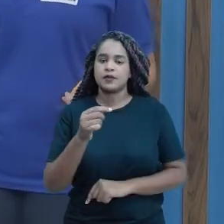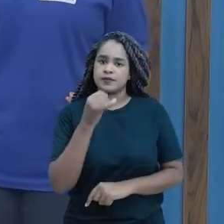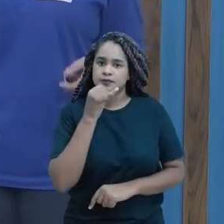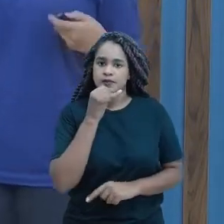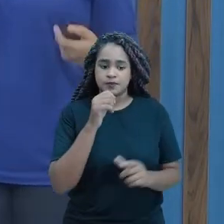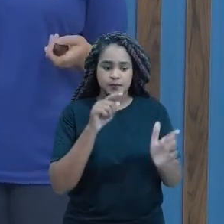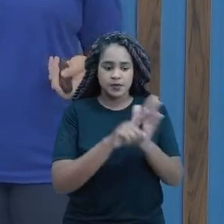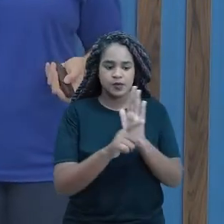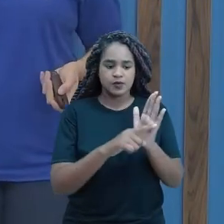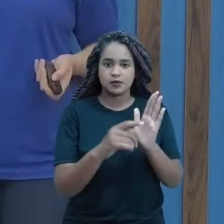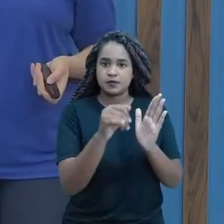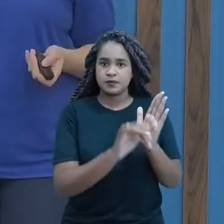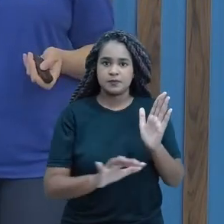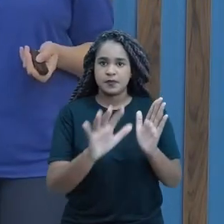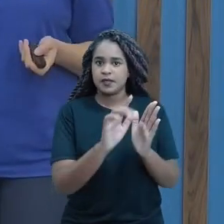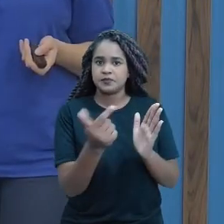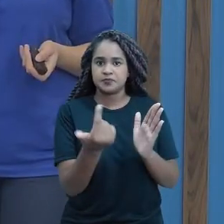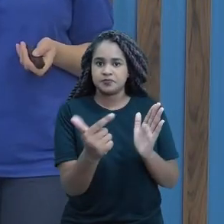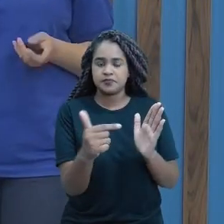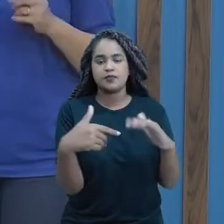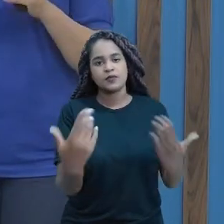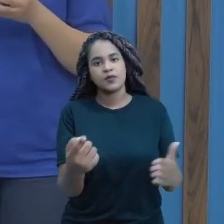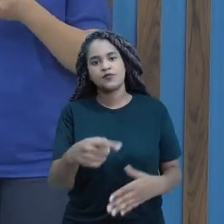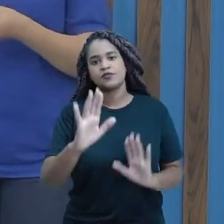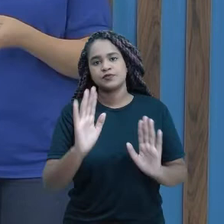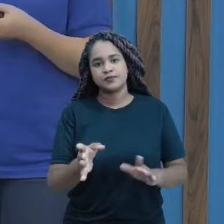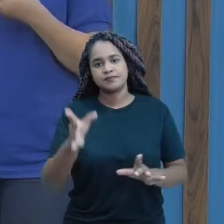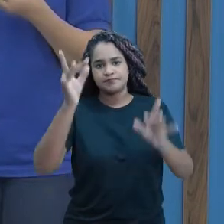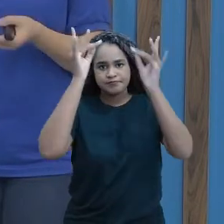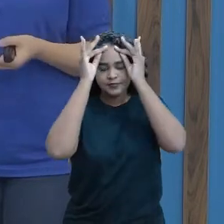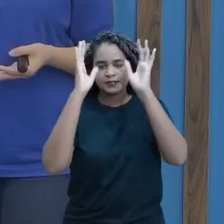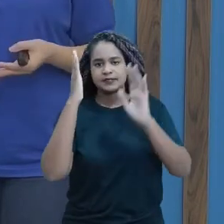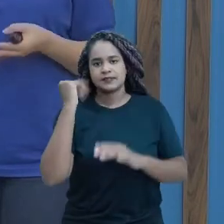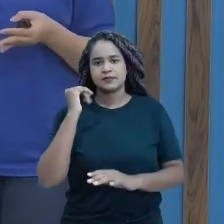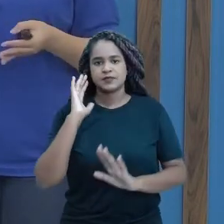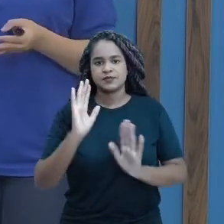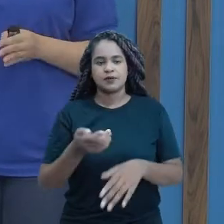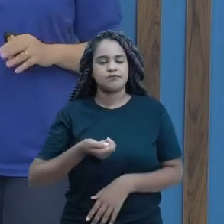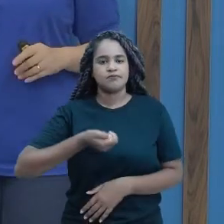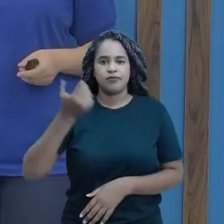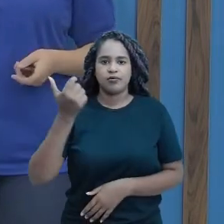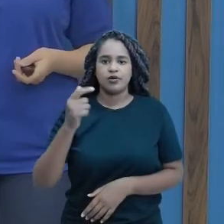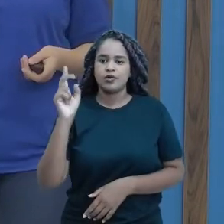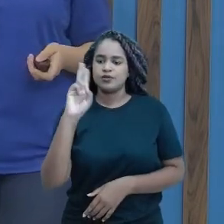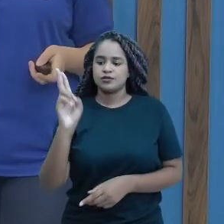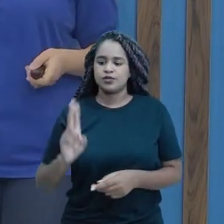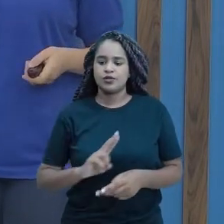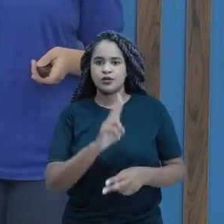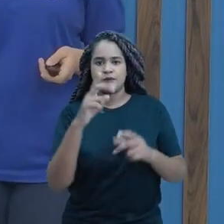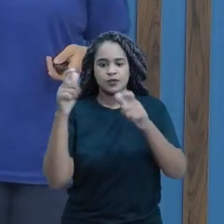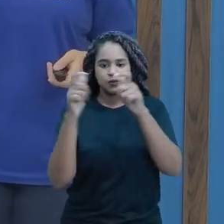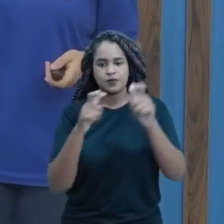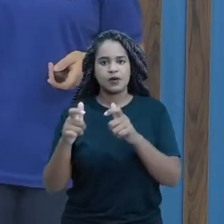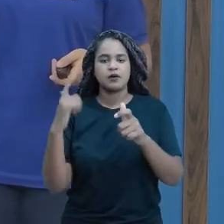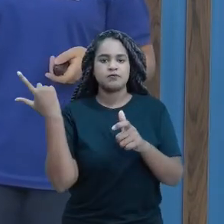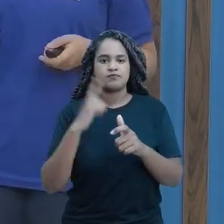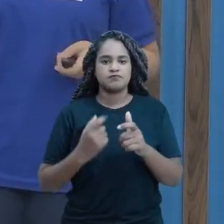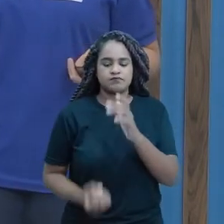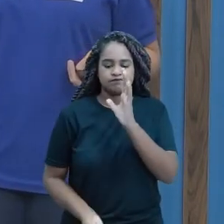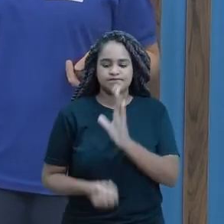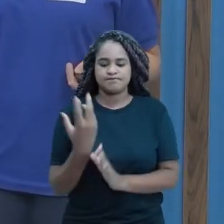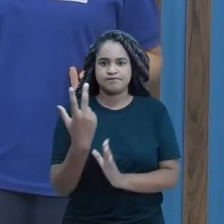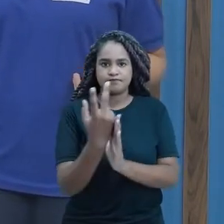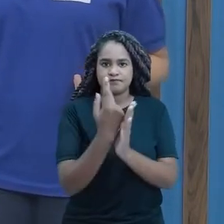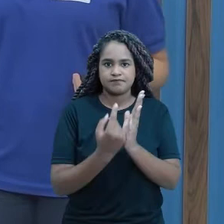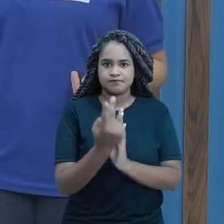não vir e você ter a consciência de que aquilo ali está atrelado, aquela condição está uma atrelada à outra, tá? Então já vai guardando a informação, já